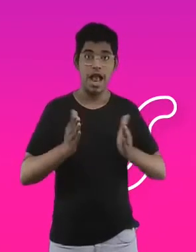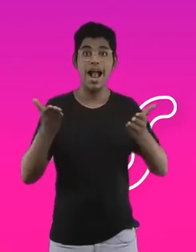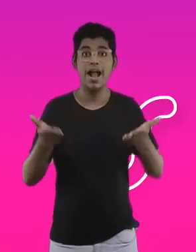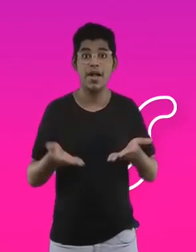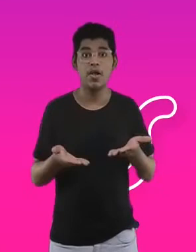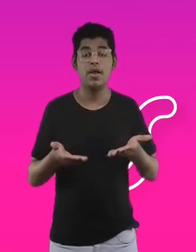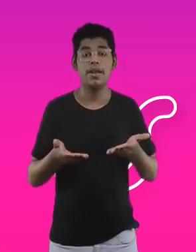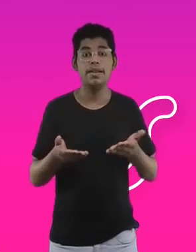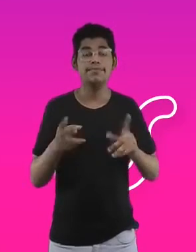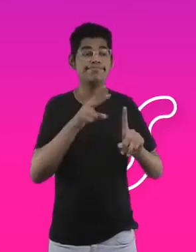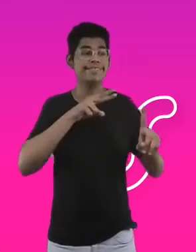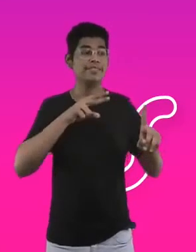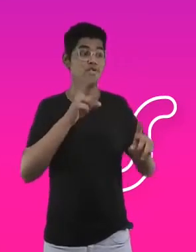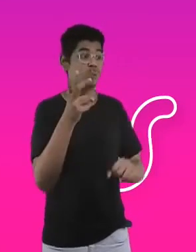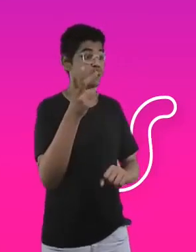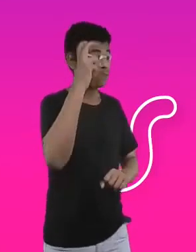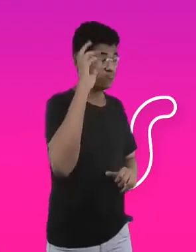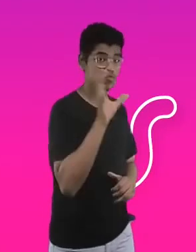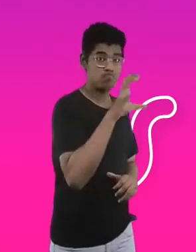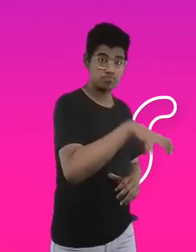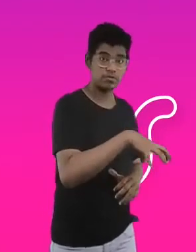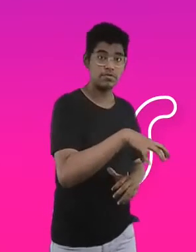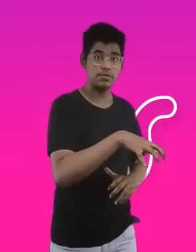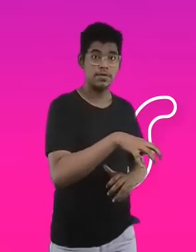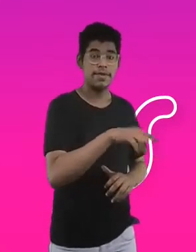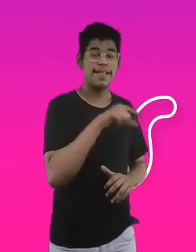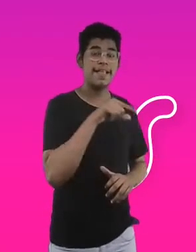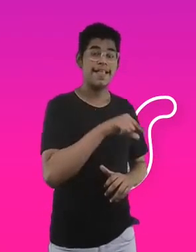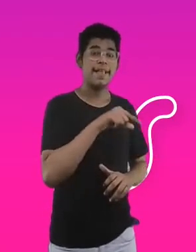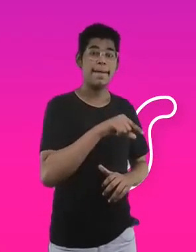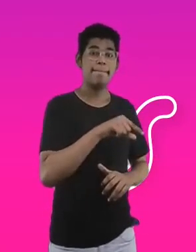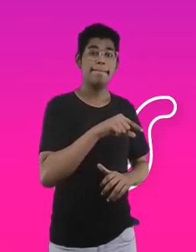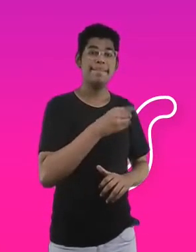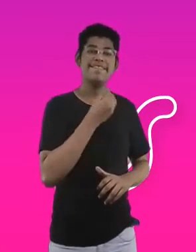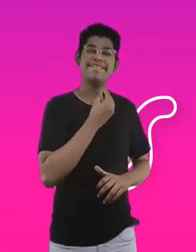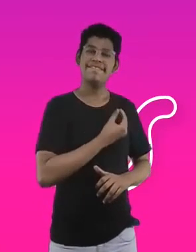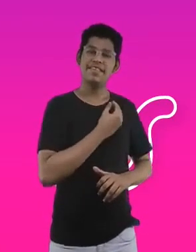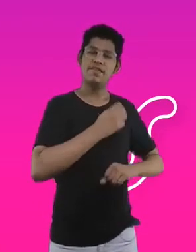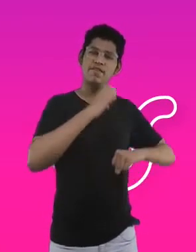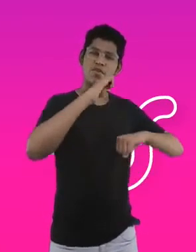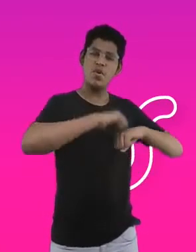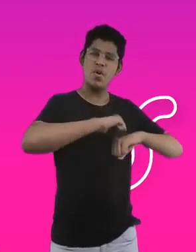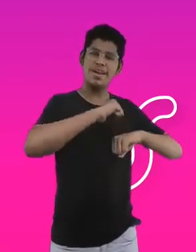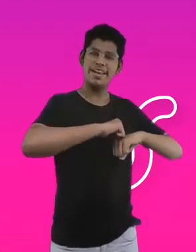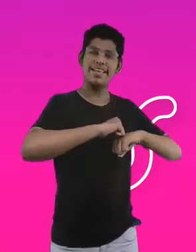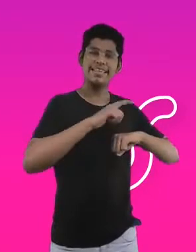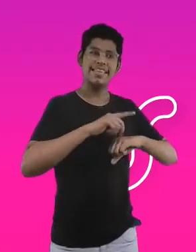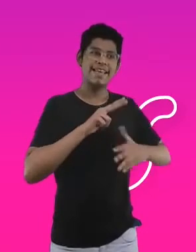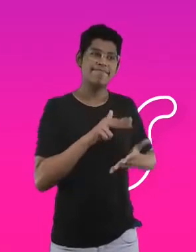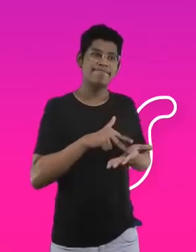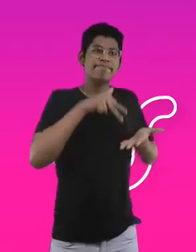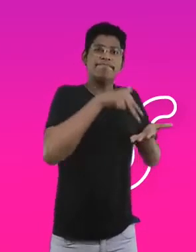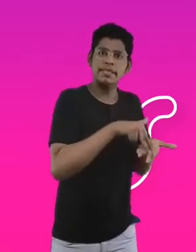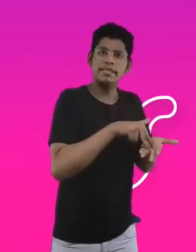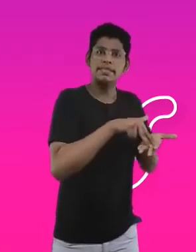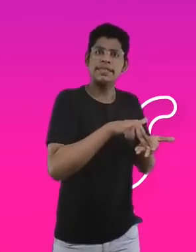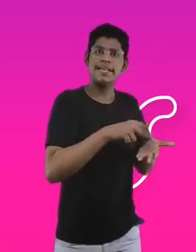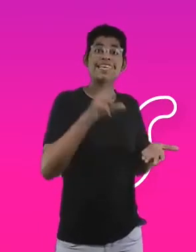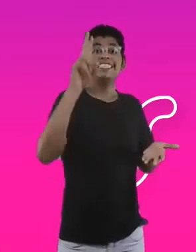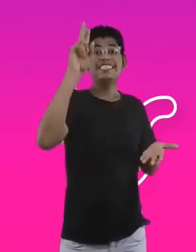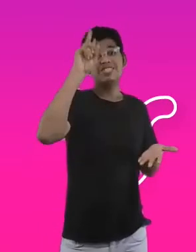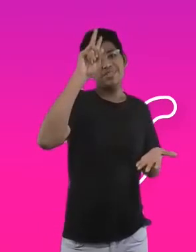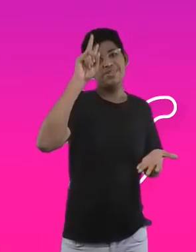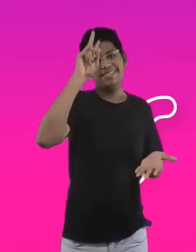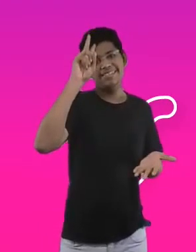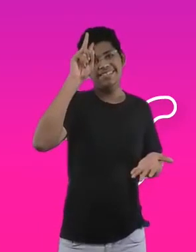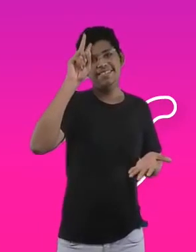é o que está vivo numa perspectiva de resistência histórica. Mas isso não